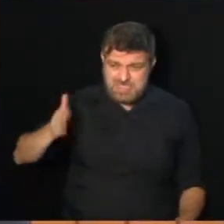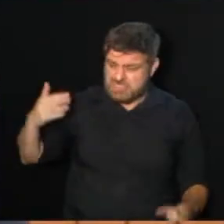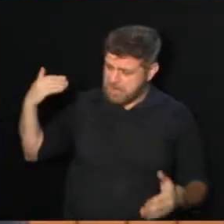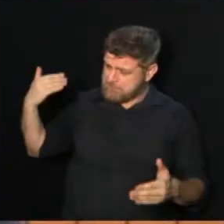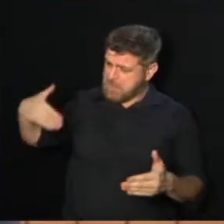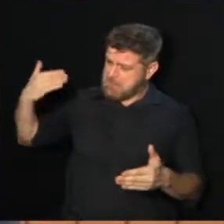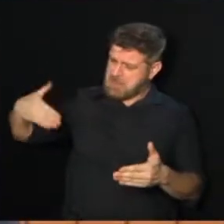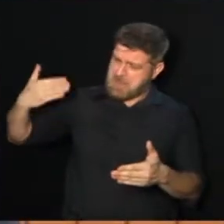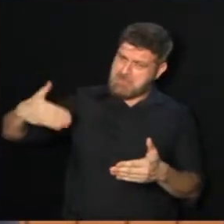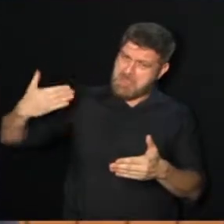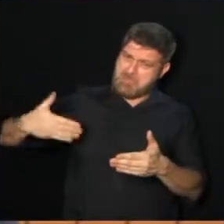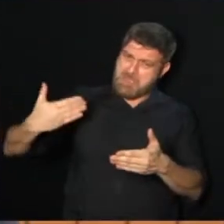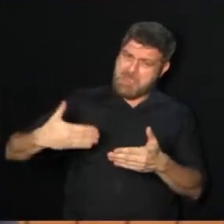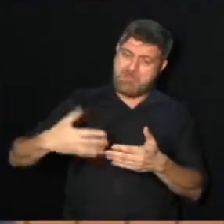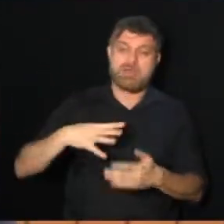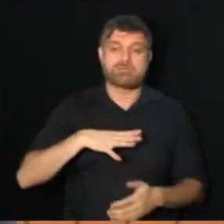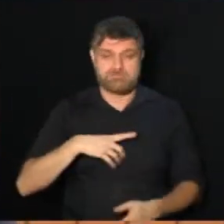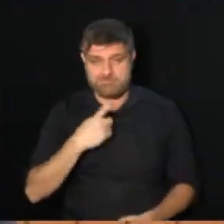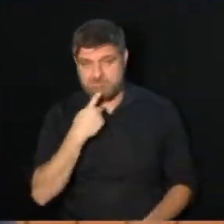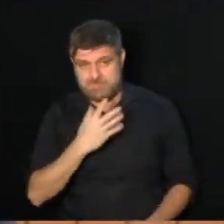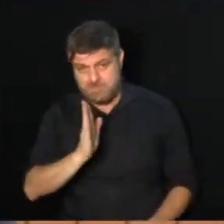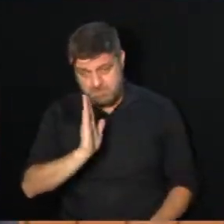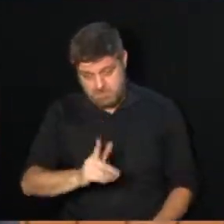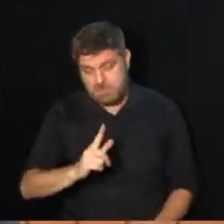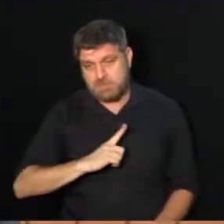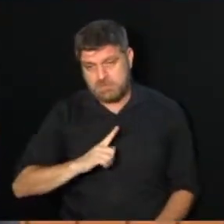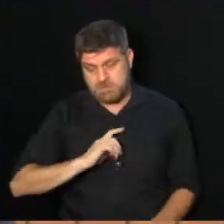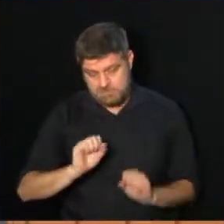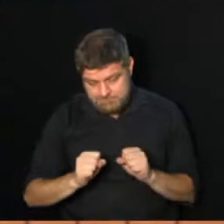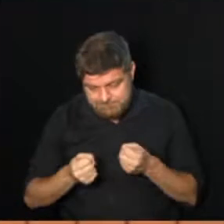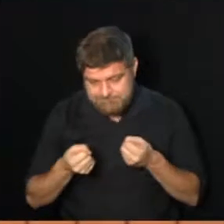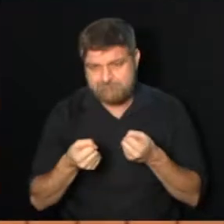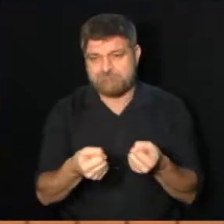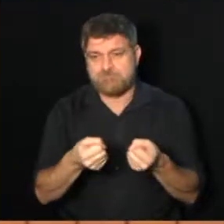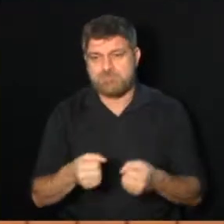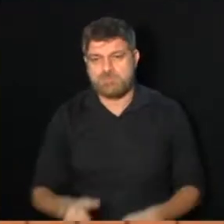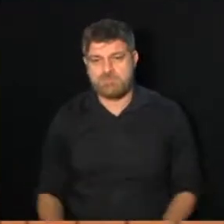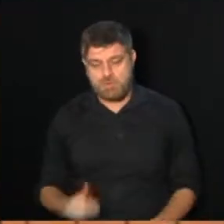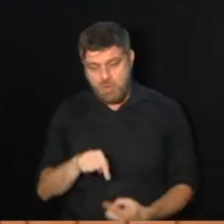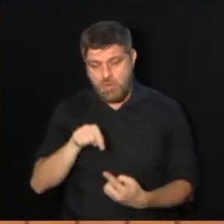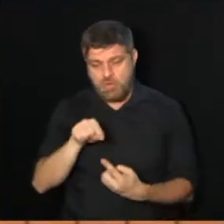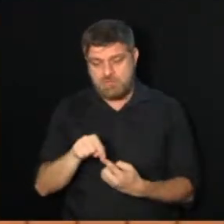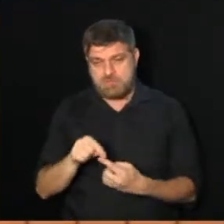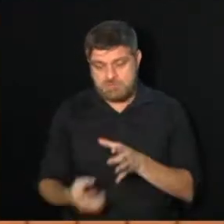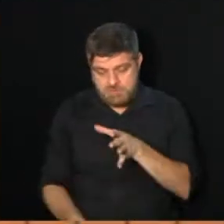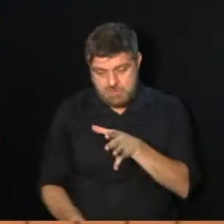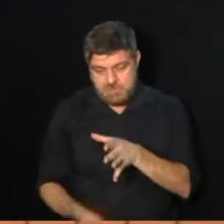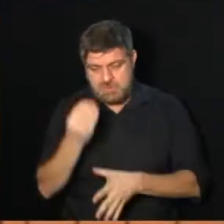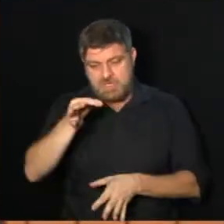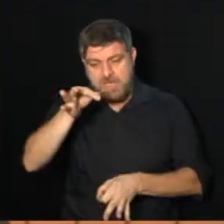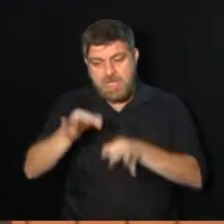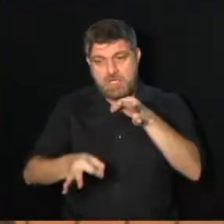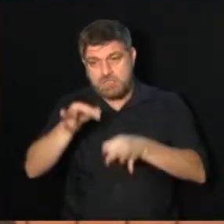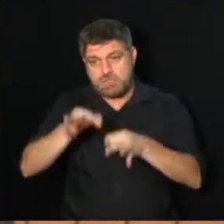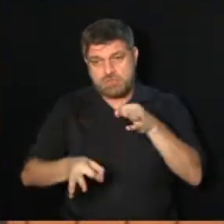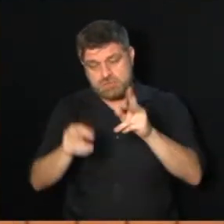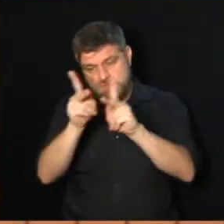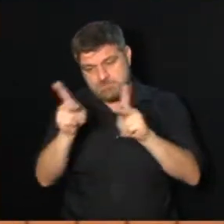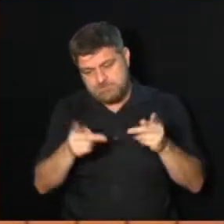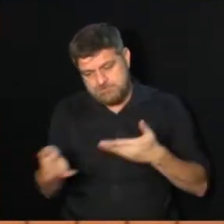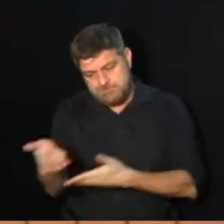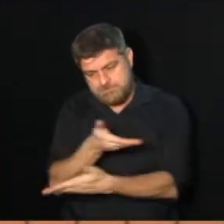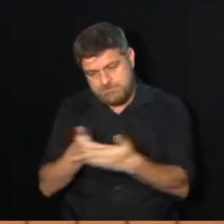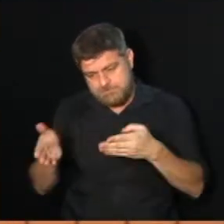sendo feito no município de Campinas para efetiva implantação das